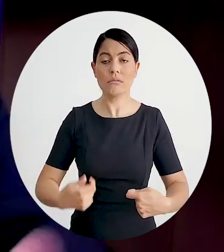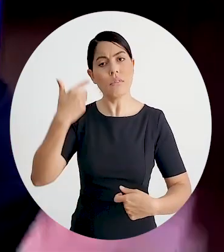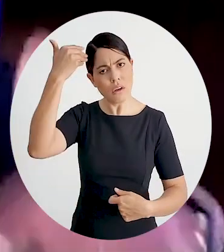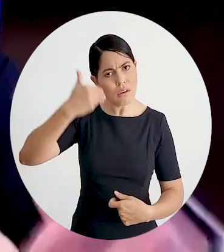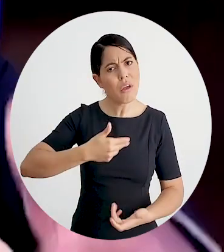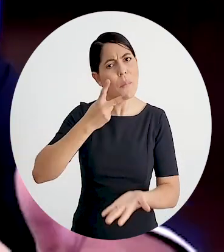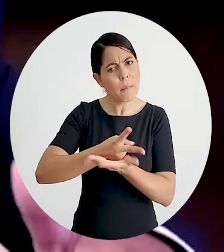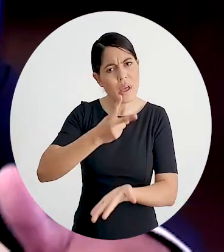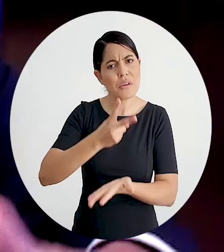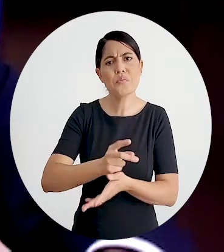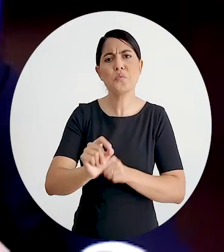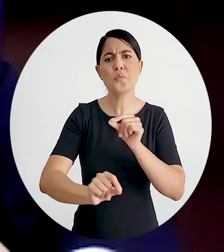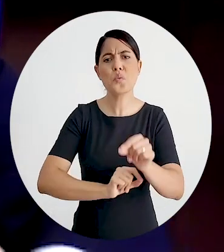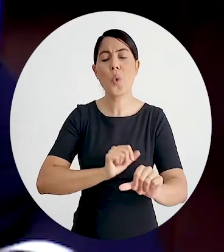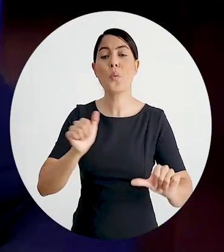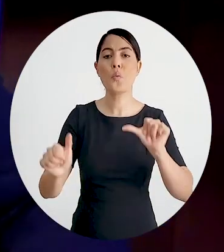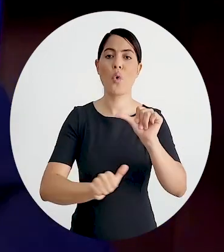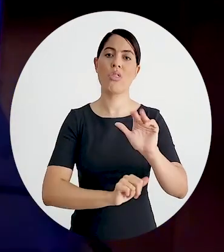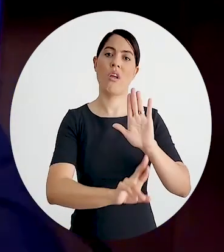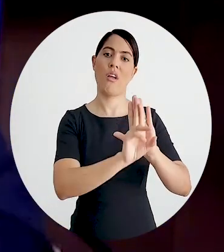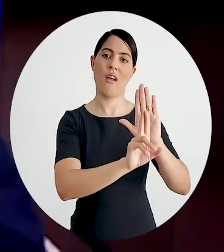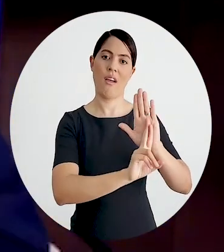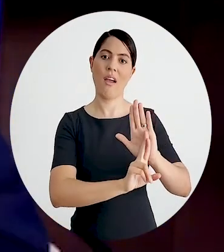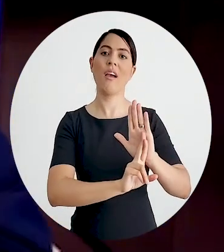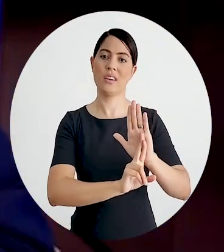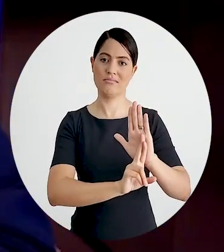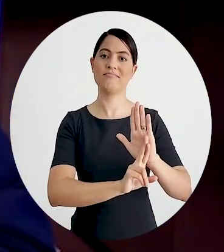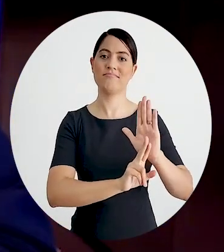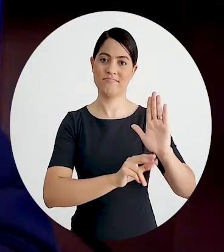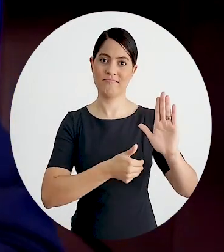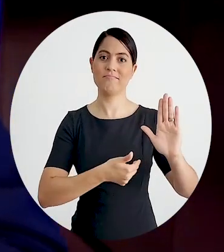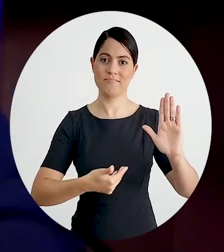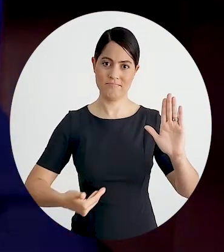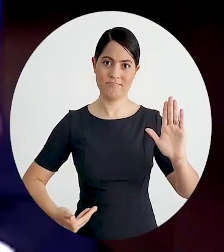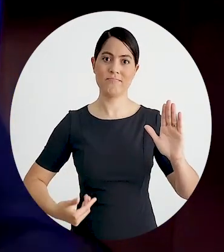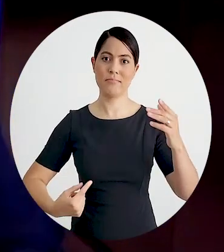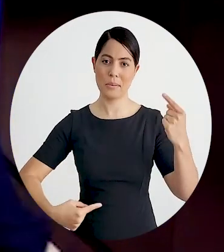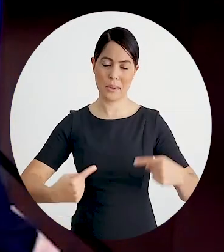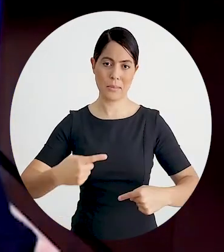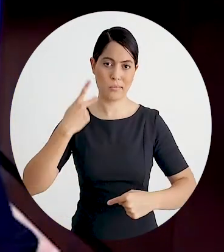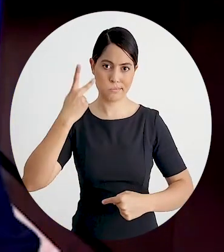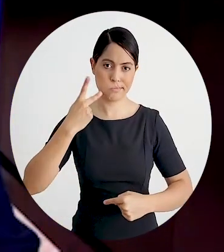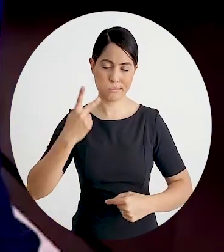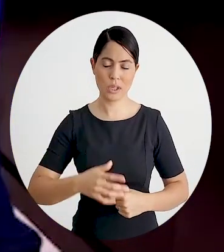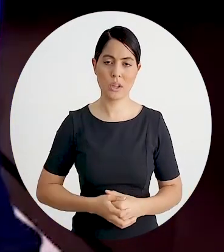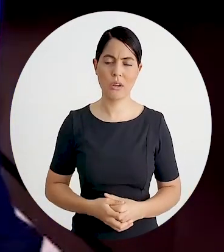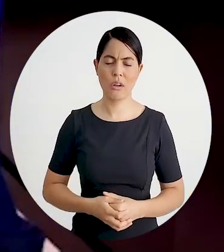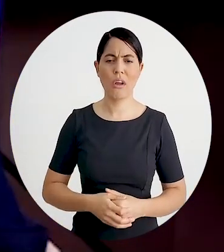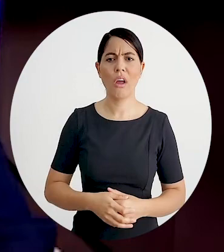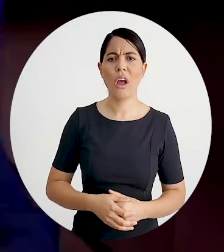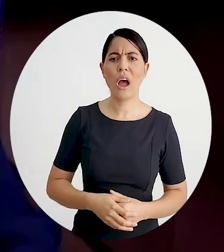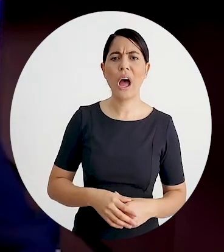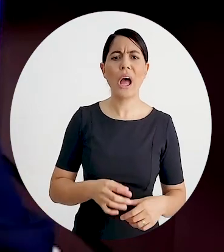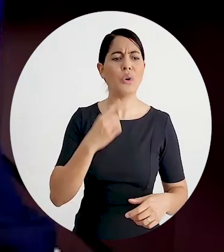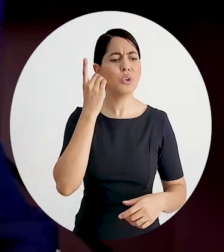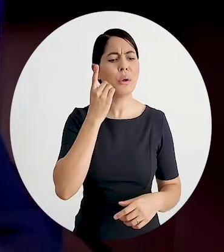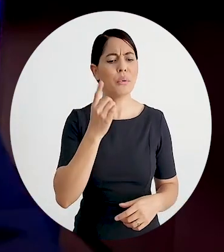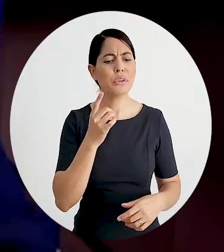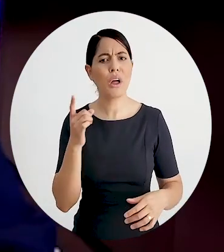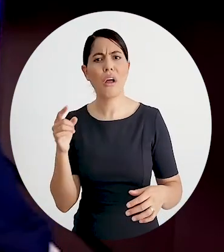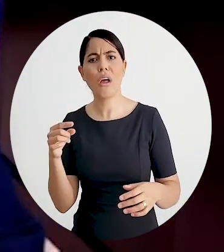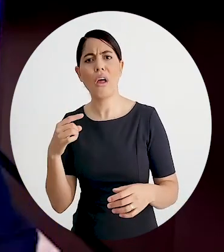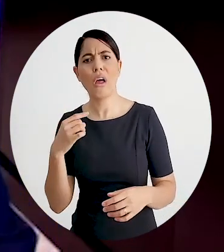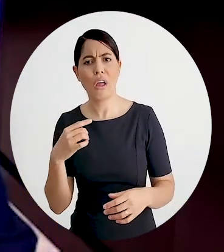e ainda continua necessária reforma política para o nosso país. E um deputado me indagou, mas quem disse que a